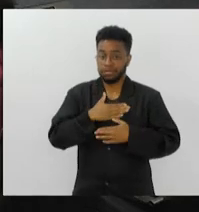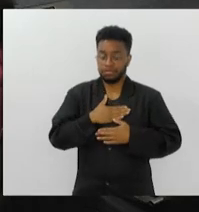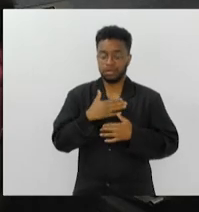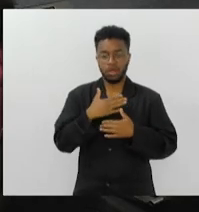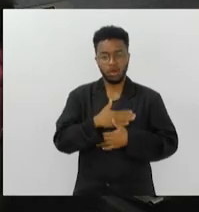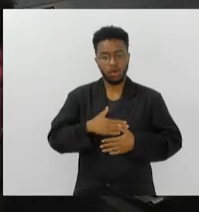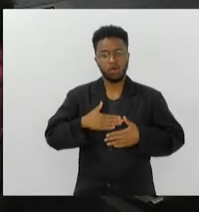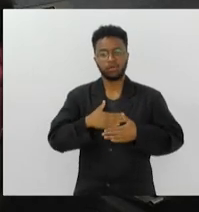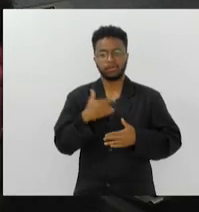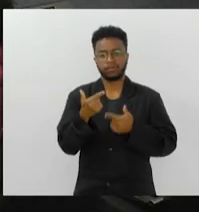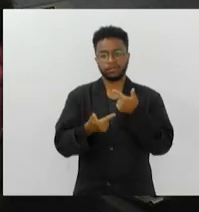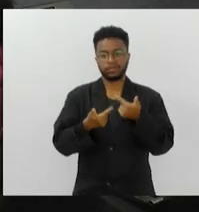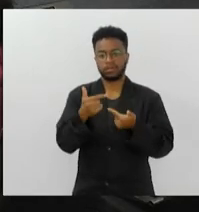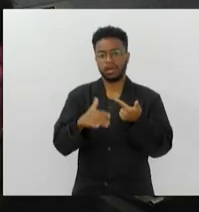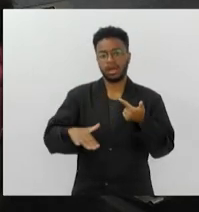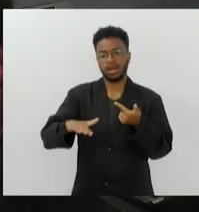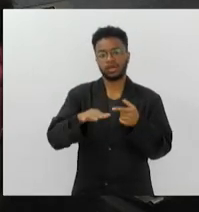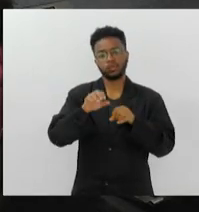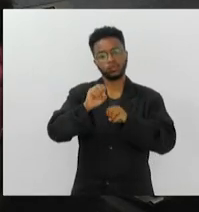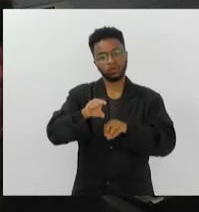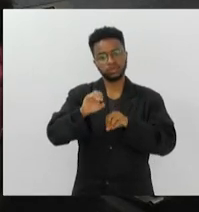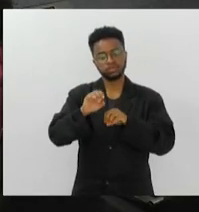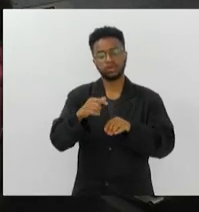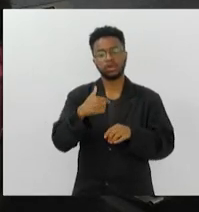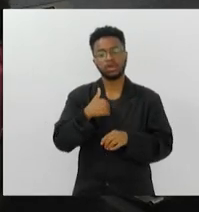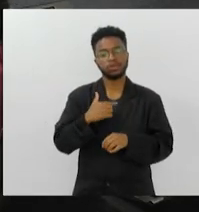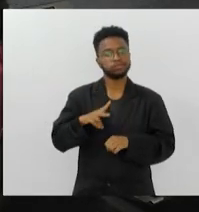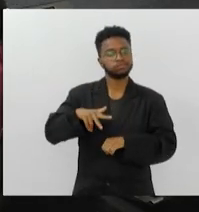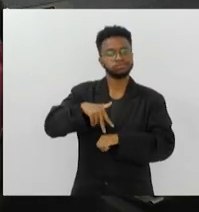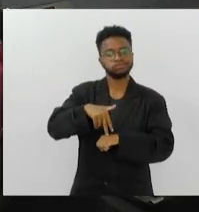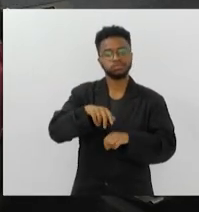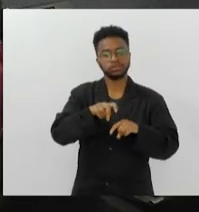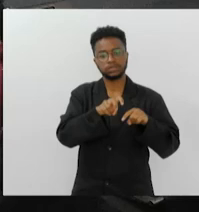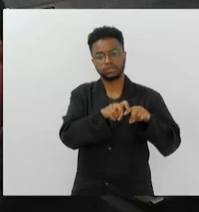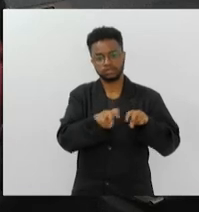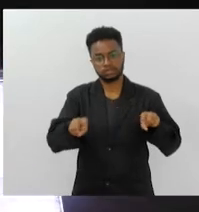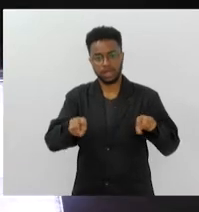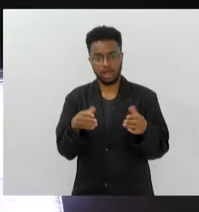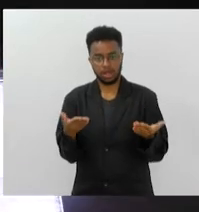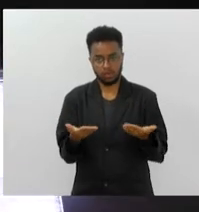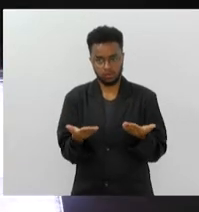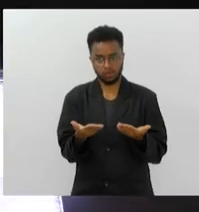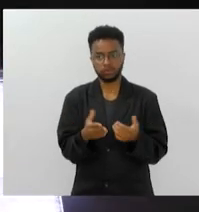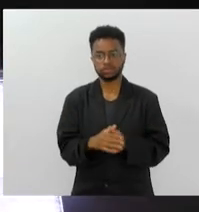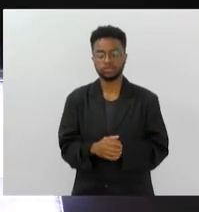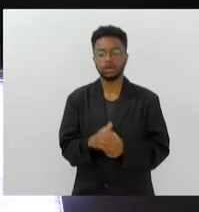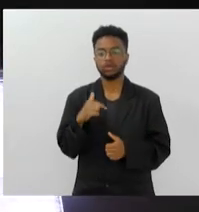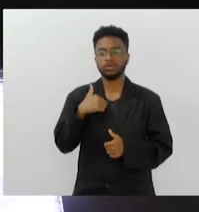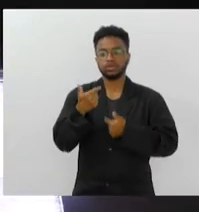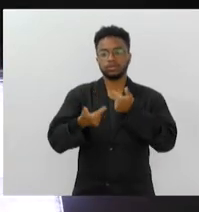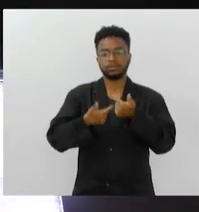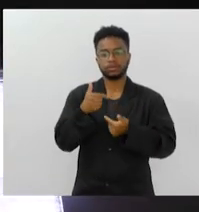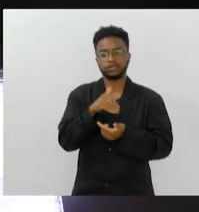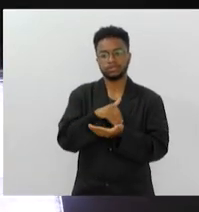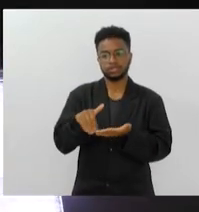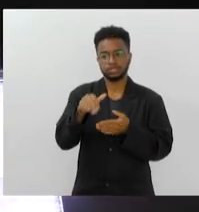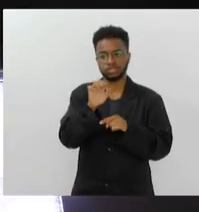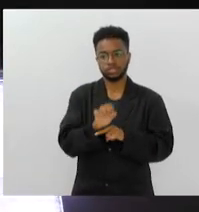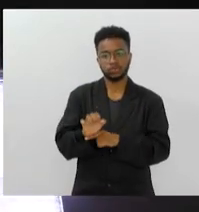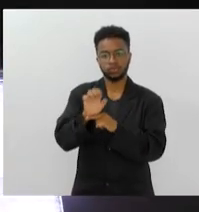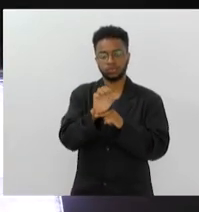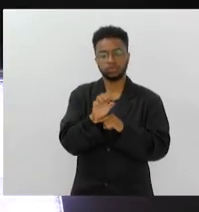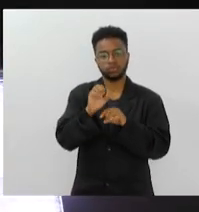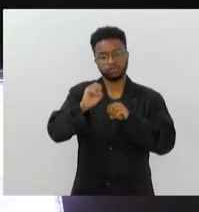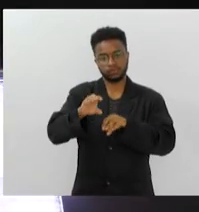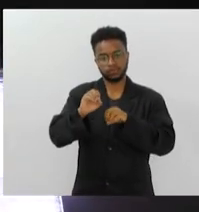da educação que sou, estar aqui compondo essa mesa, né? Eu atuo na Secretaria Estadual de Educação como diretor